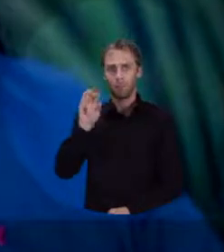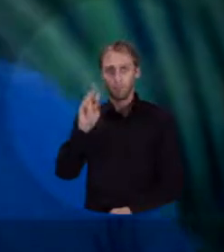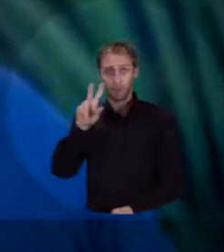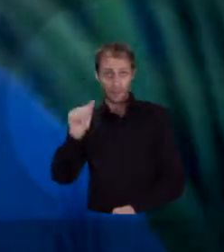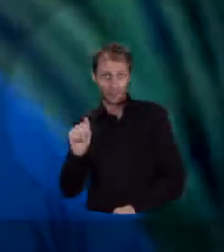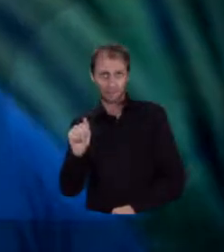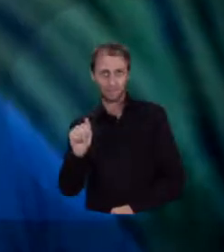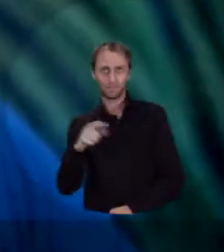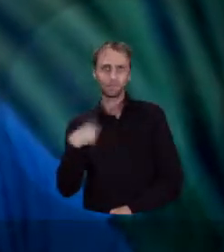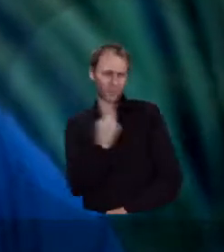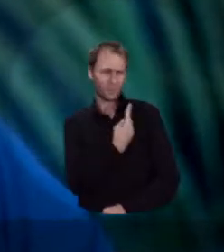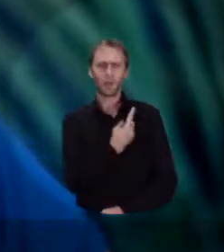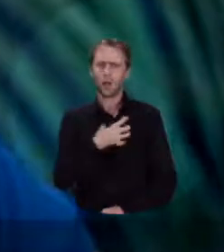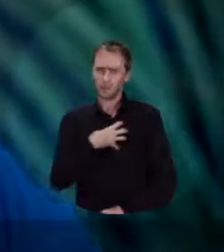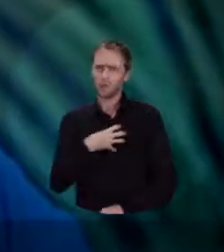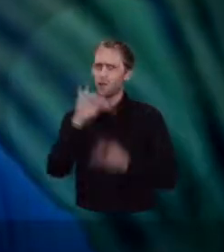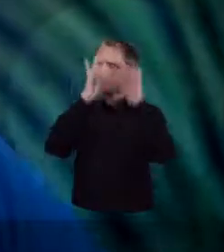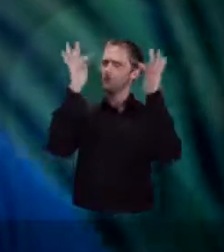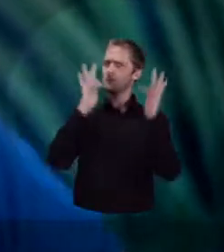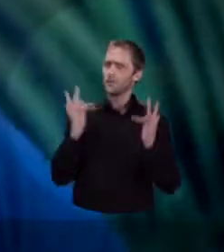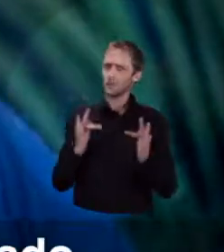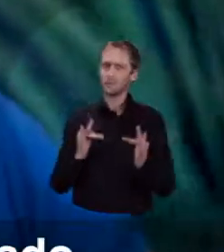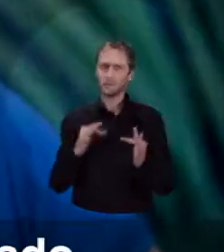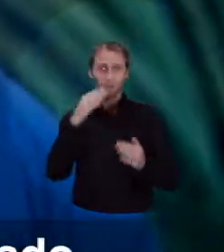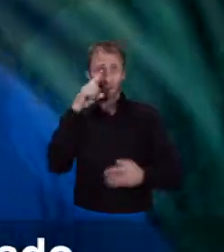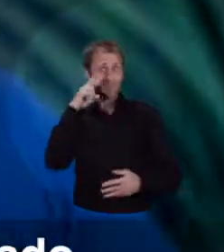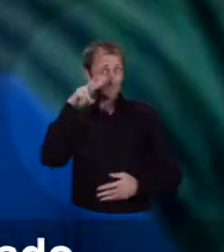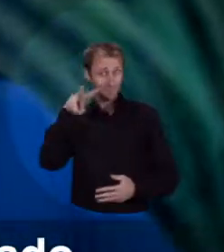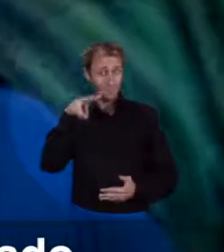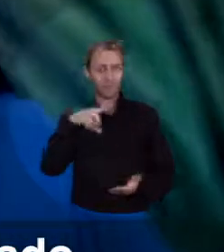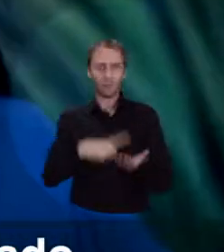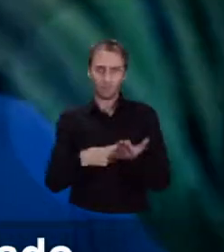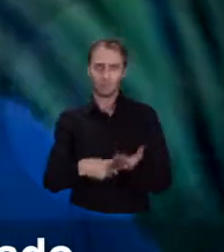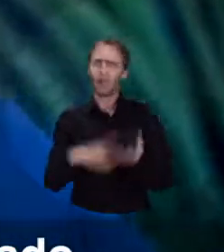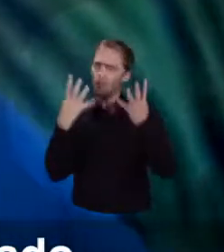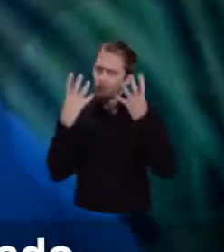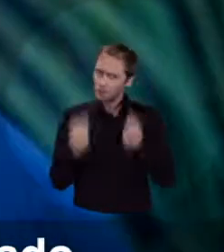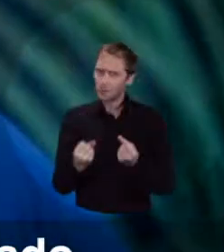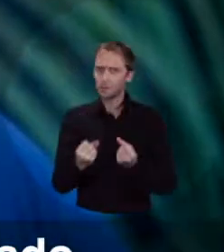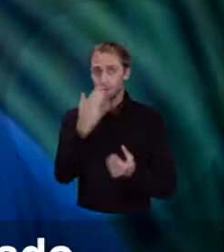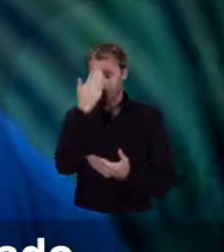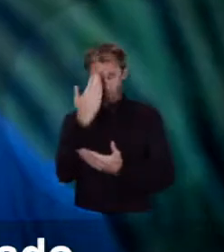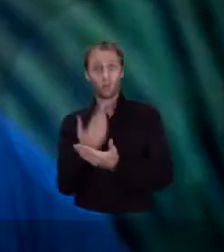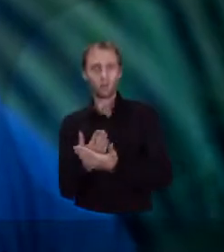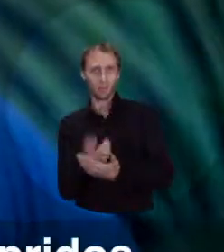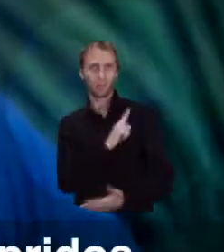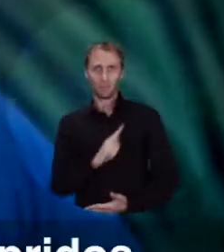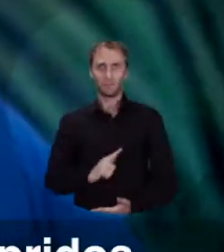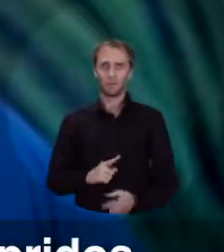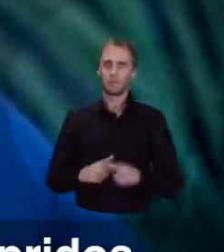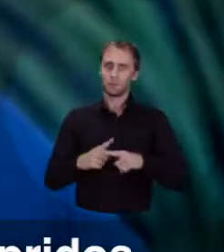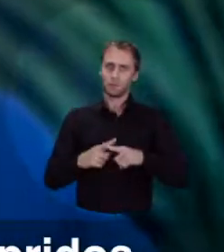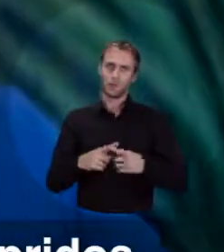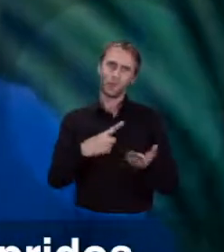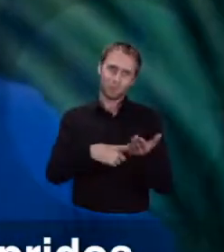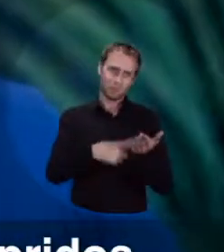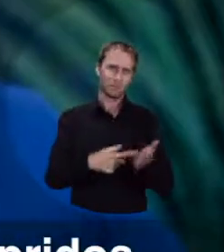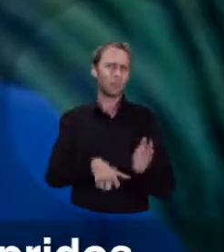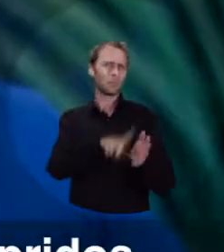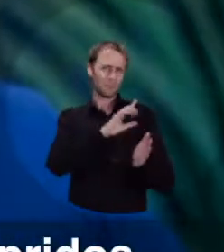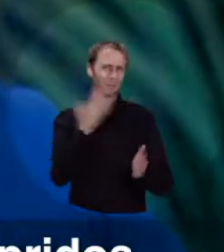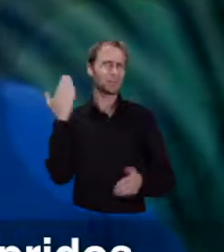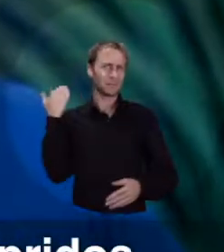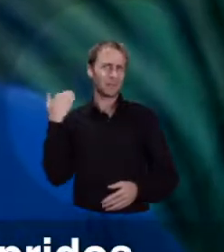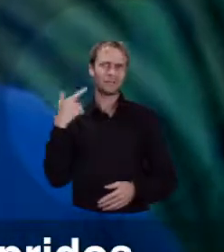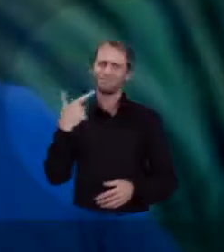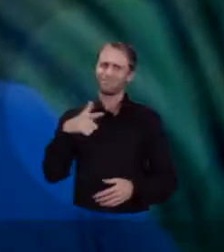Para nós é um motivo de muita alegria ver o cumprimento desse acordo e a gente se sente mais confiante no governo do estado. Porque muitos acordos foram feitos